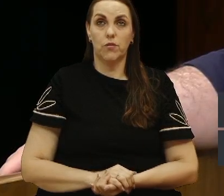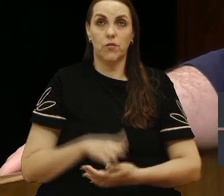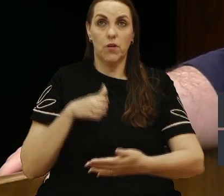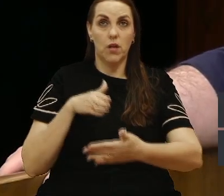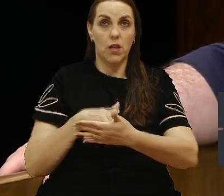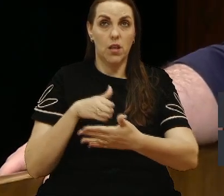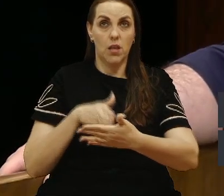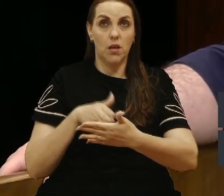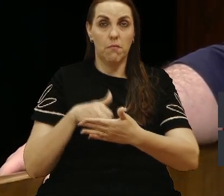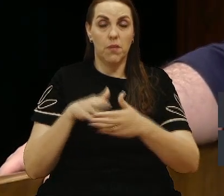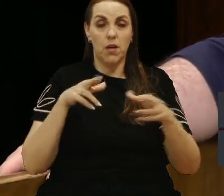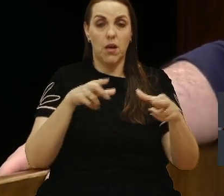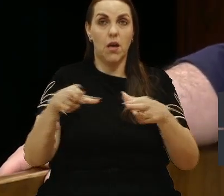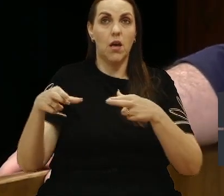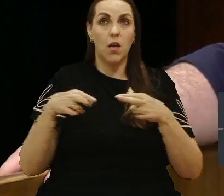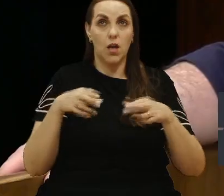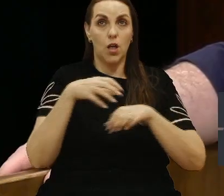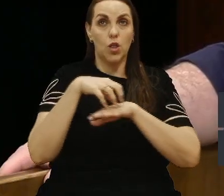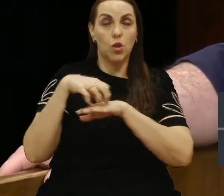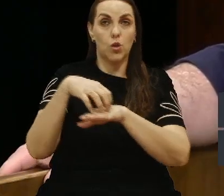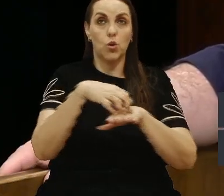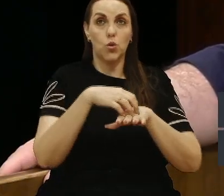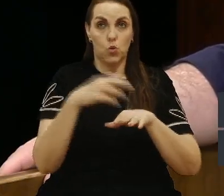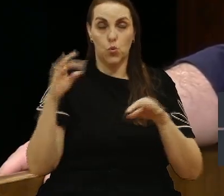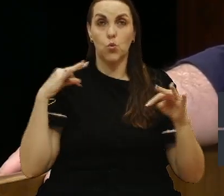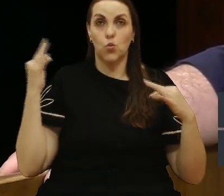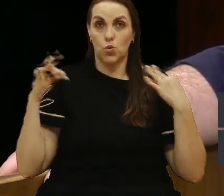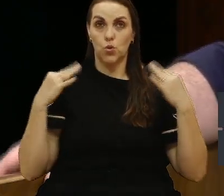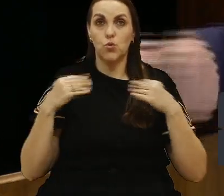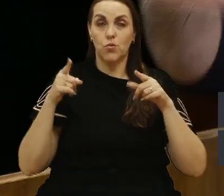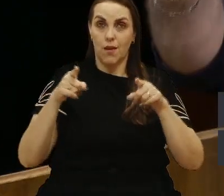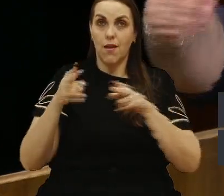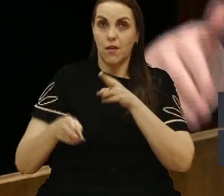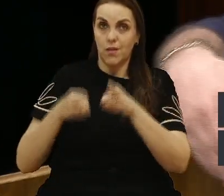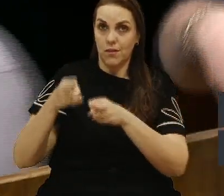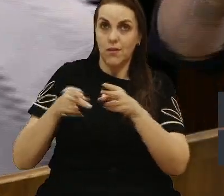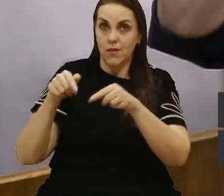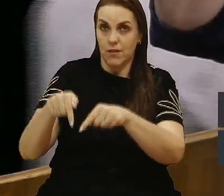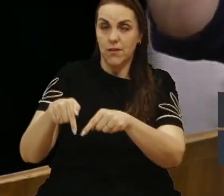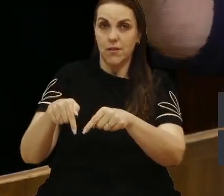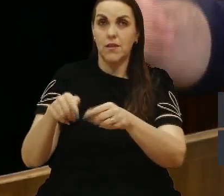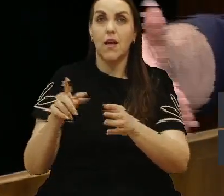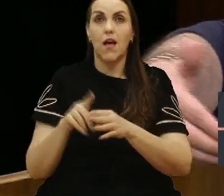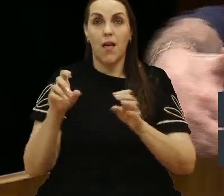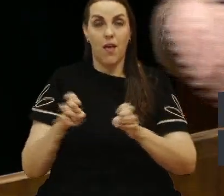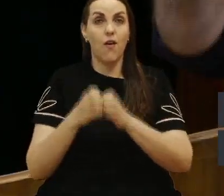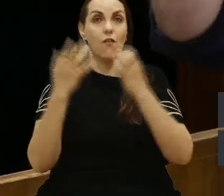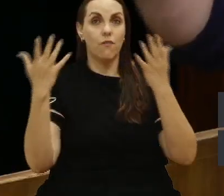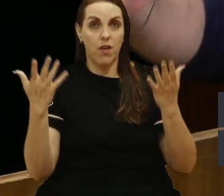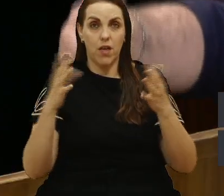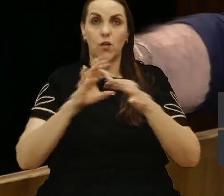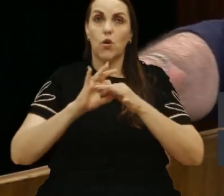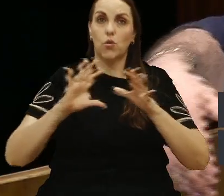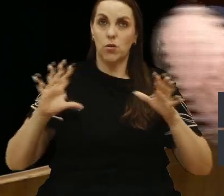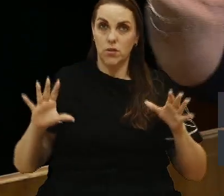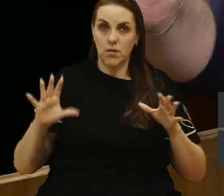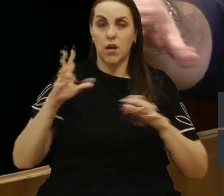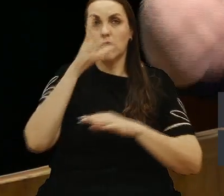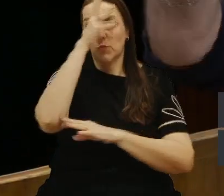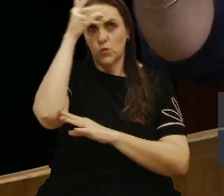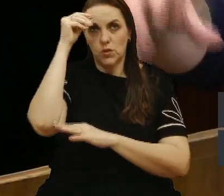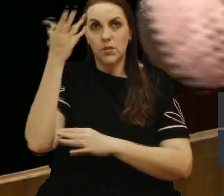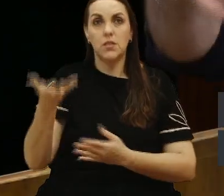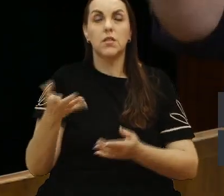de interesse turístico, que é a questão da estação férrea, excetuado eventos autorizados previamente pelo município,